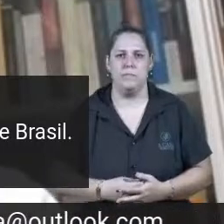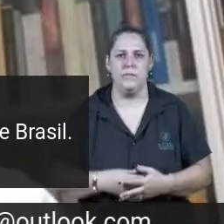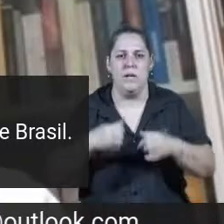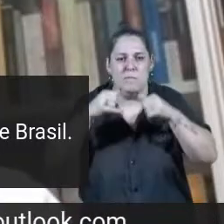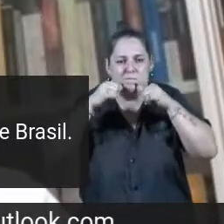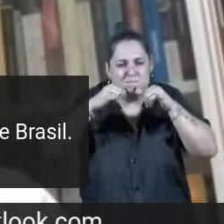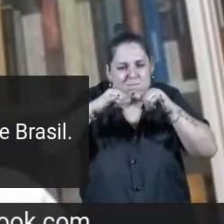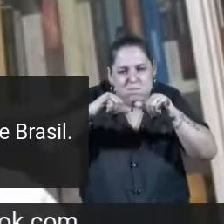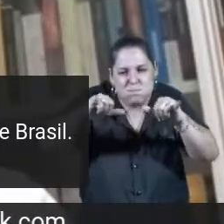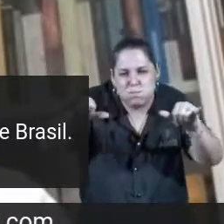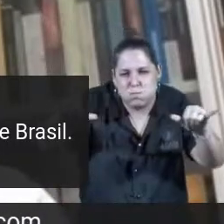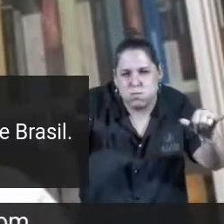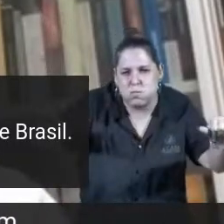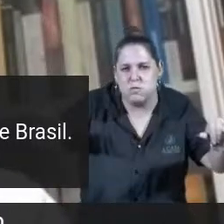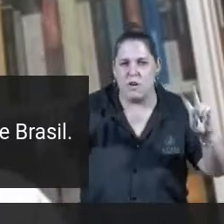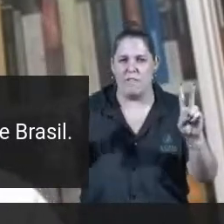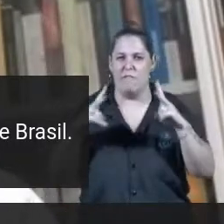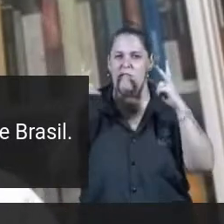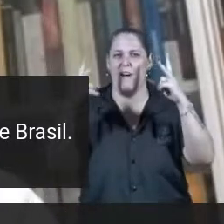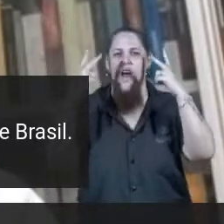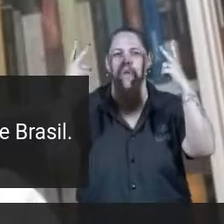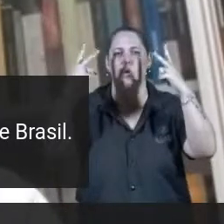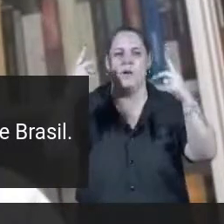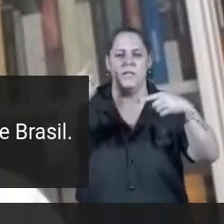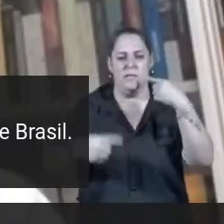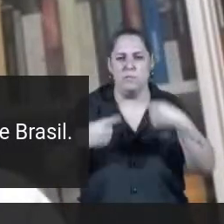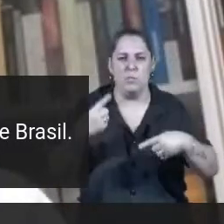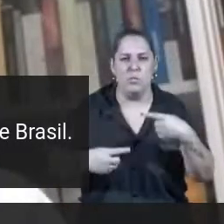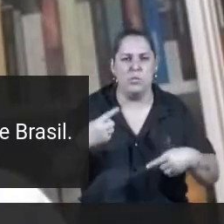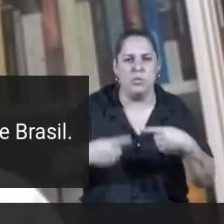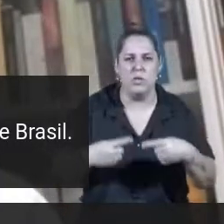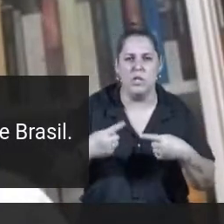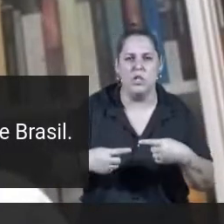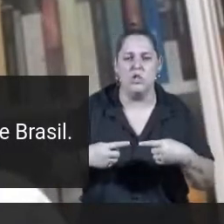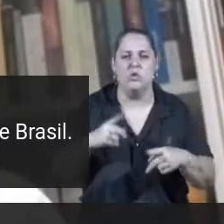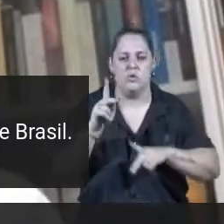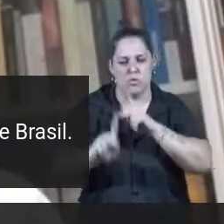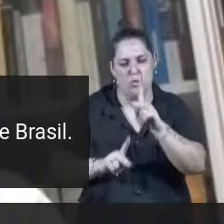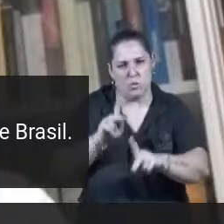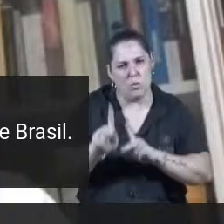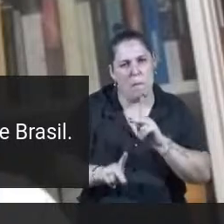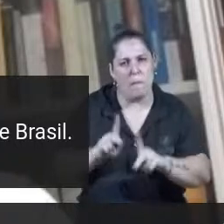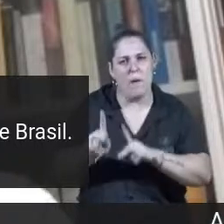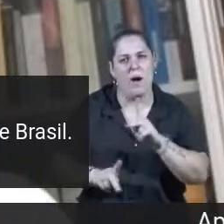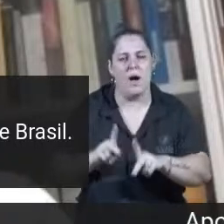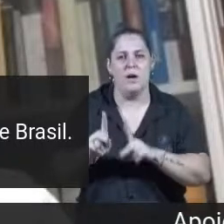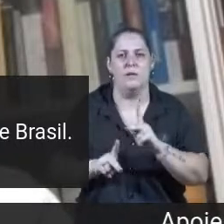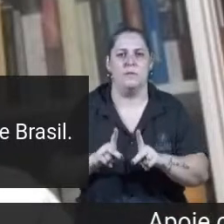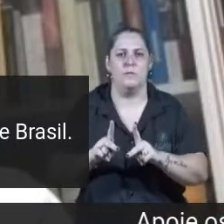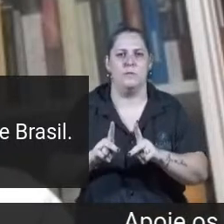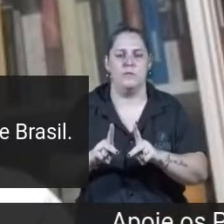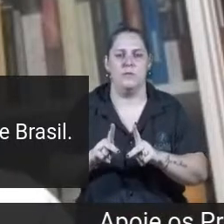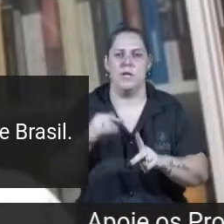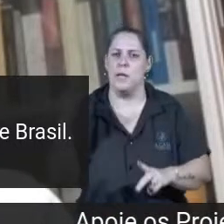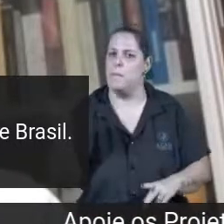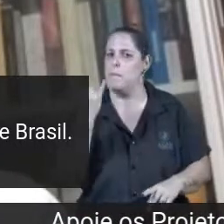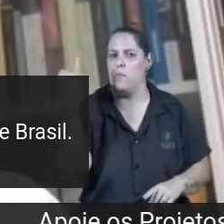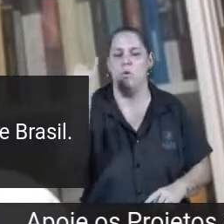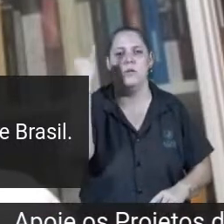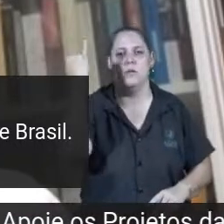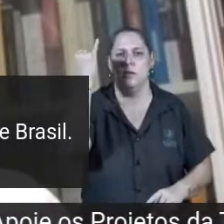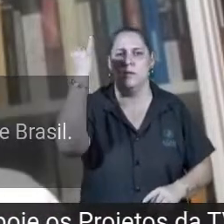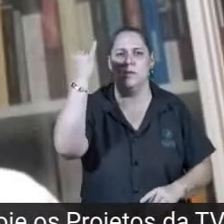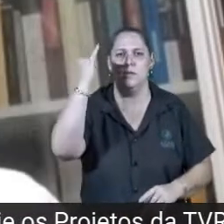propagação de valores democráticos, de valores humanísticos extremamente